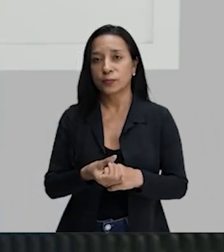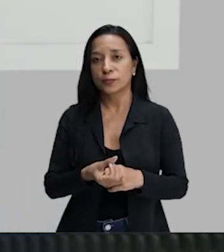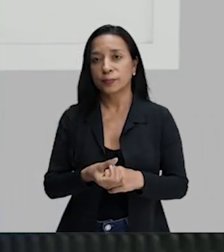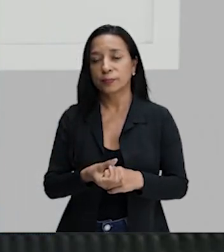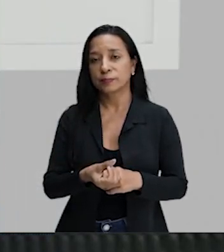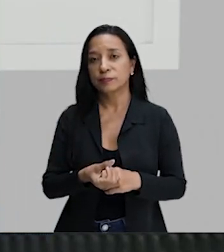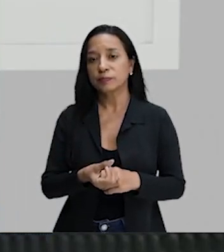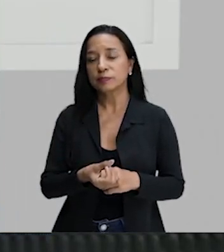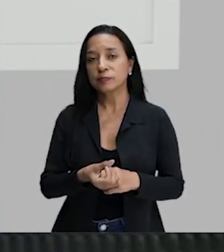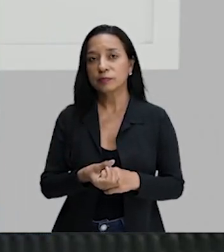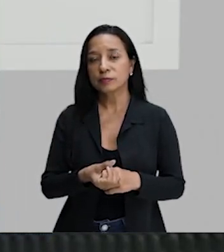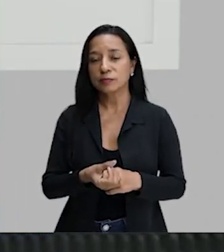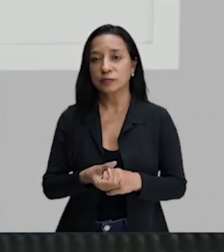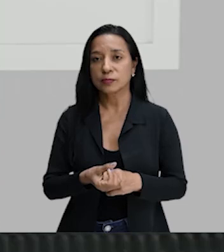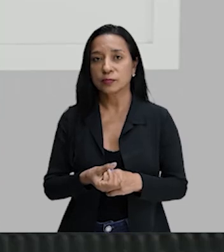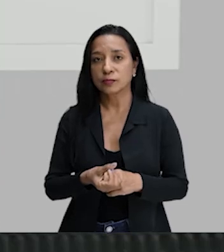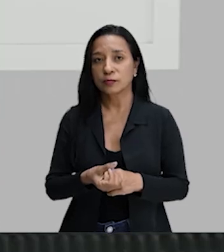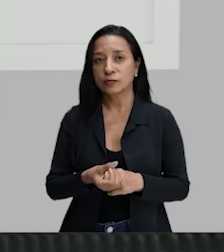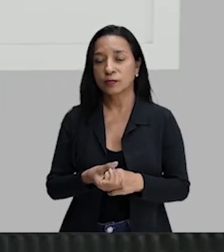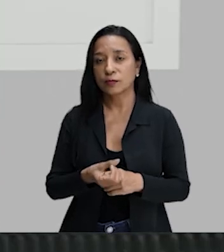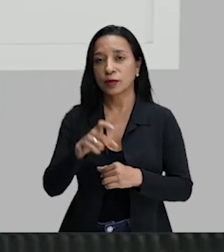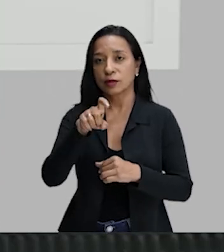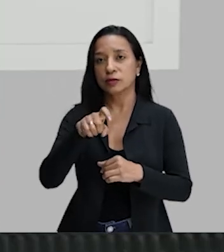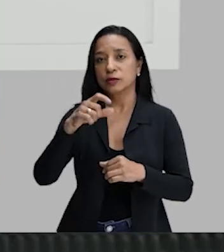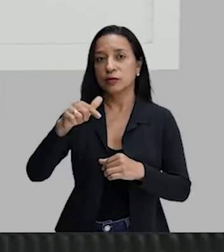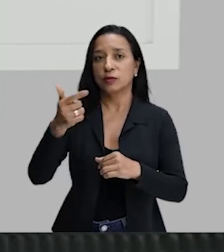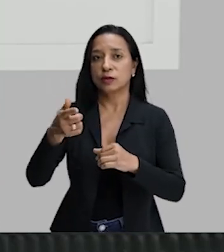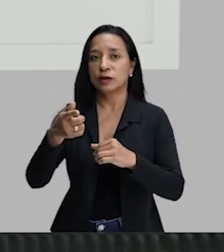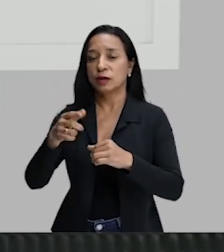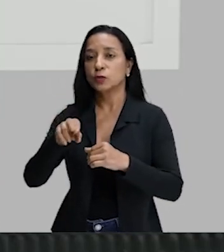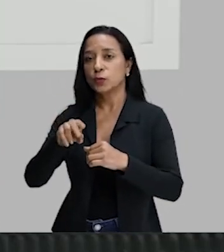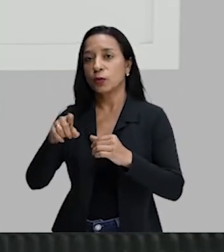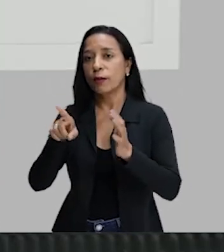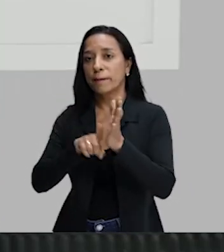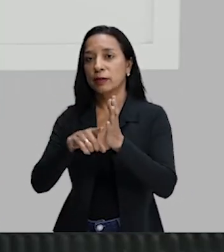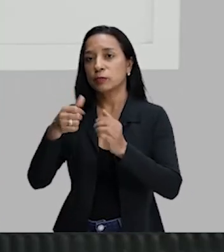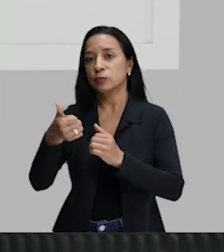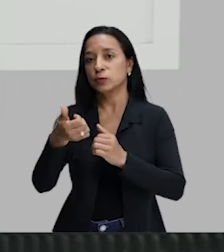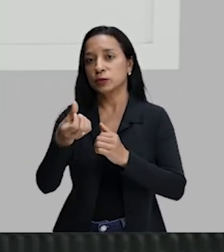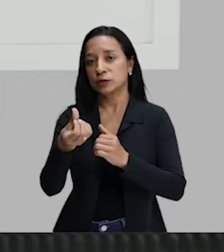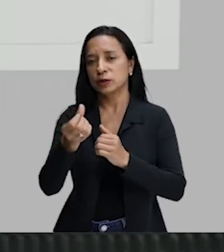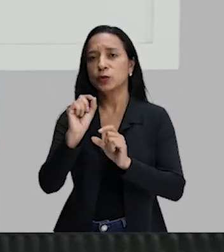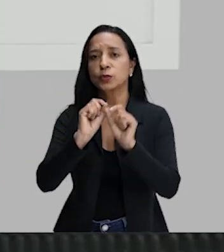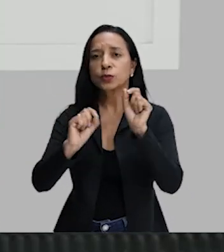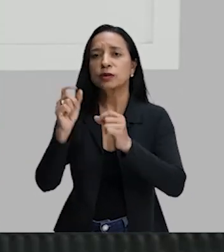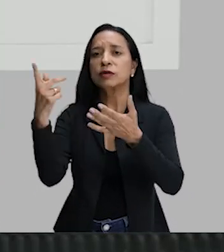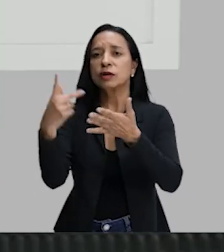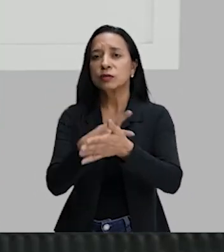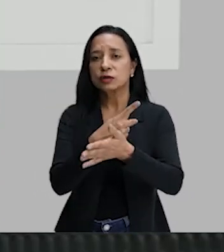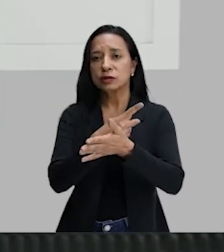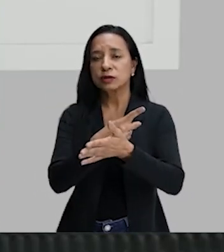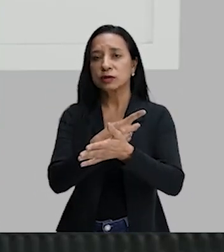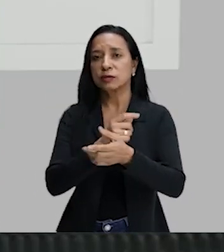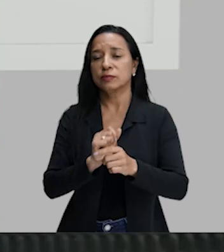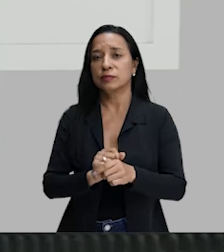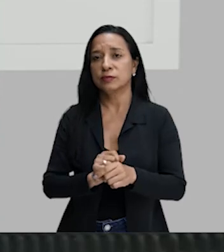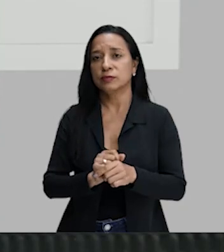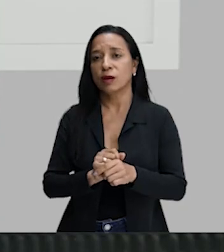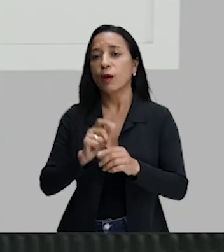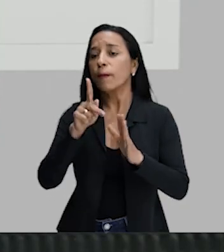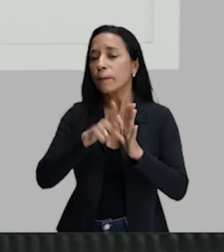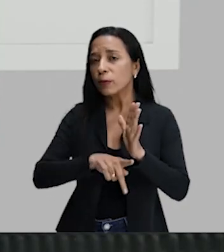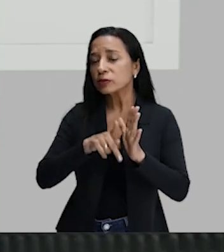Certo? X ao quadrado igual a menos 16. Beleza. Aí o que vai acontecer aqui? Essa potência